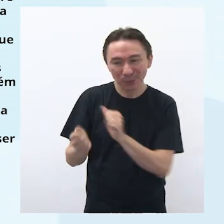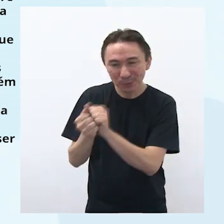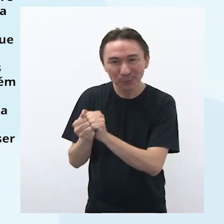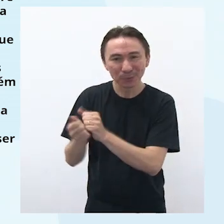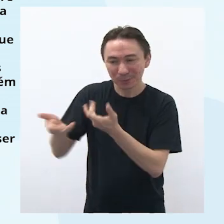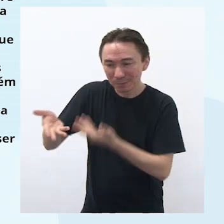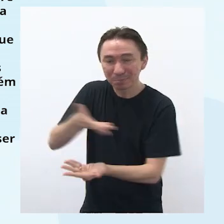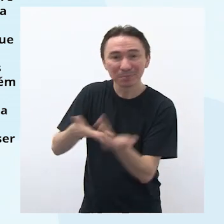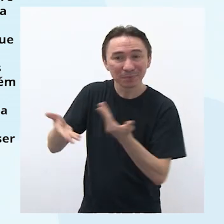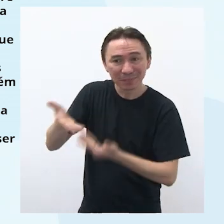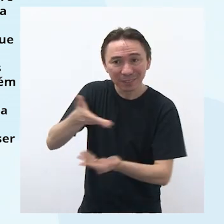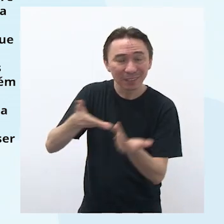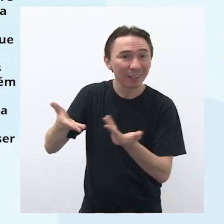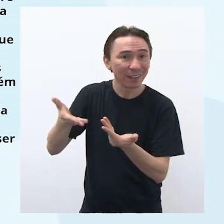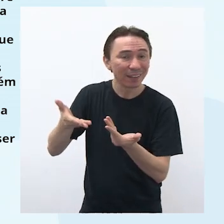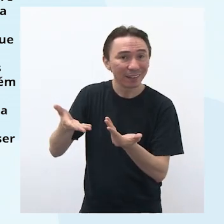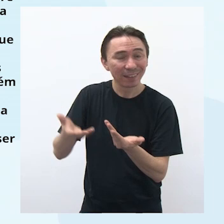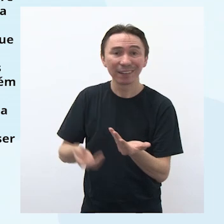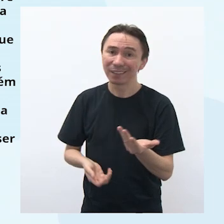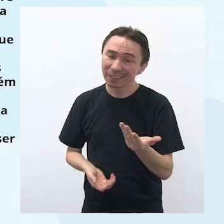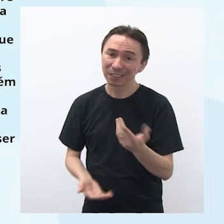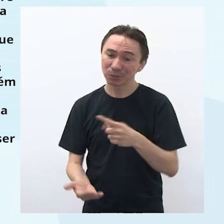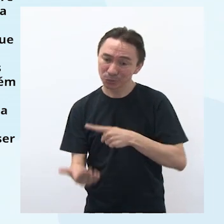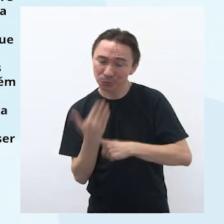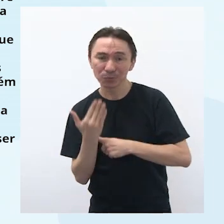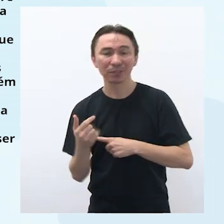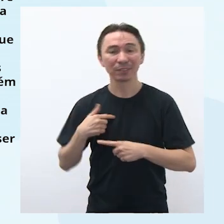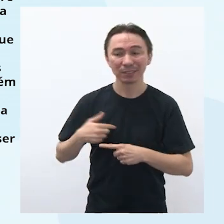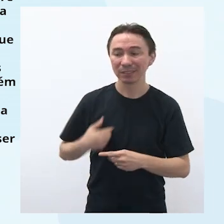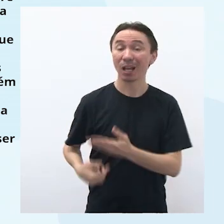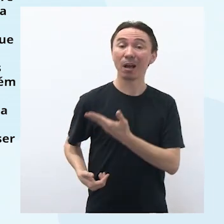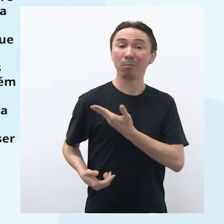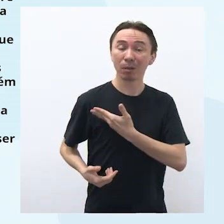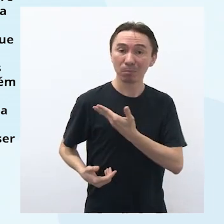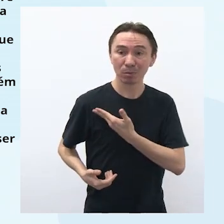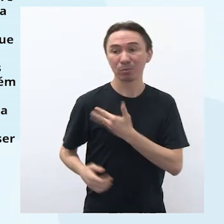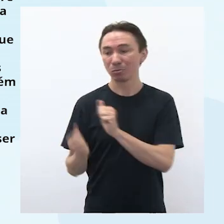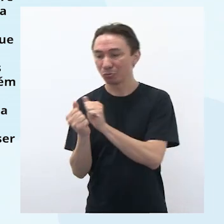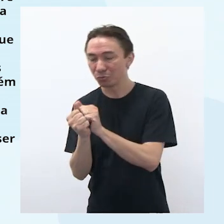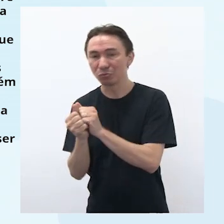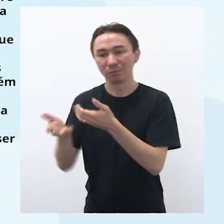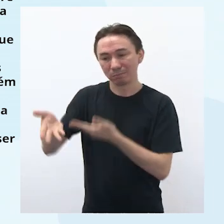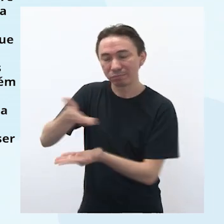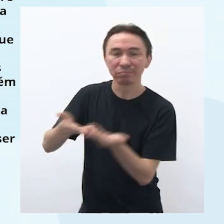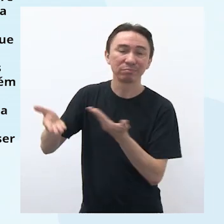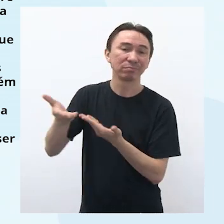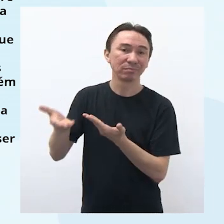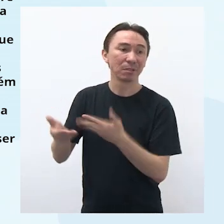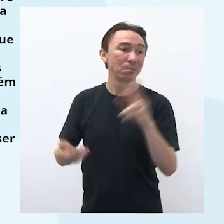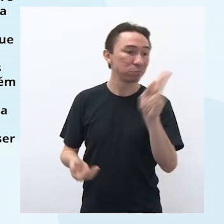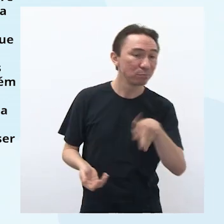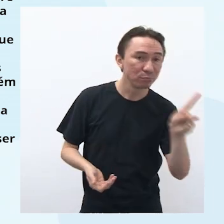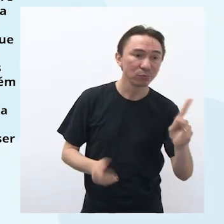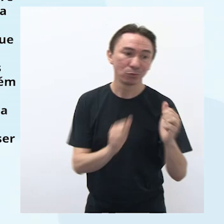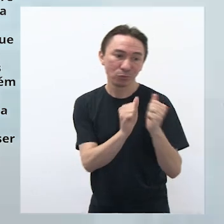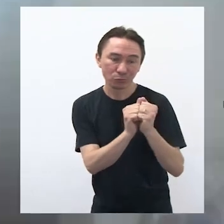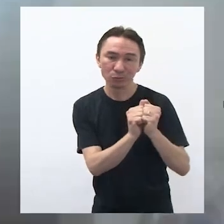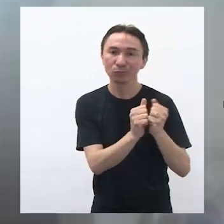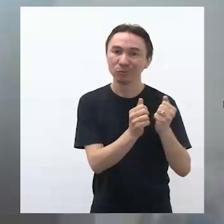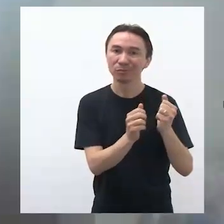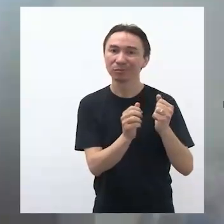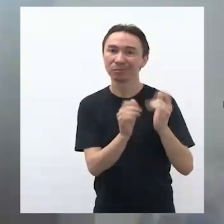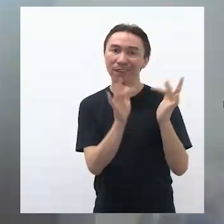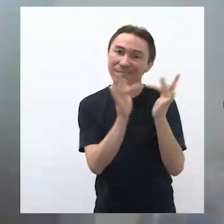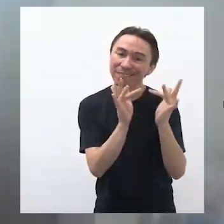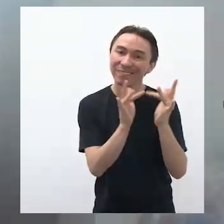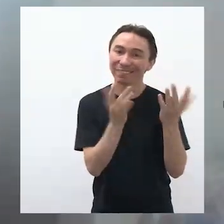nossa capacidade de se engajar com os nossos colegas, com os nossos professores. Lembra da assertividade?